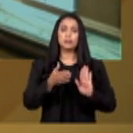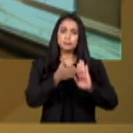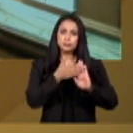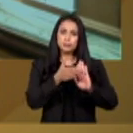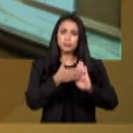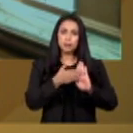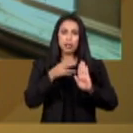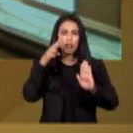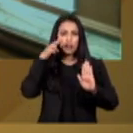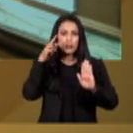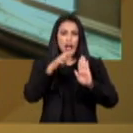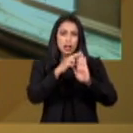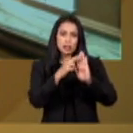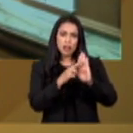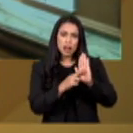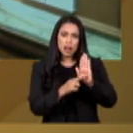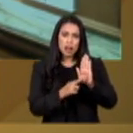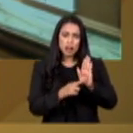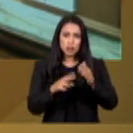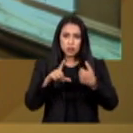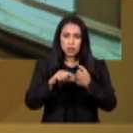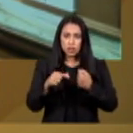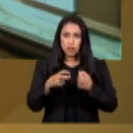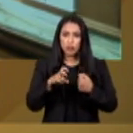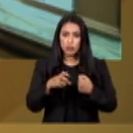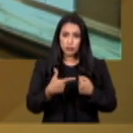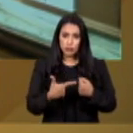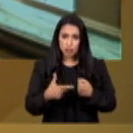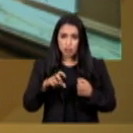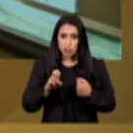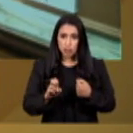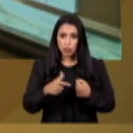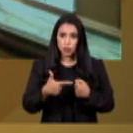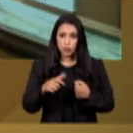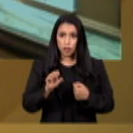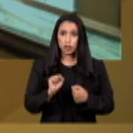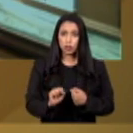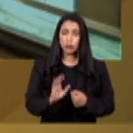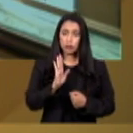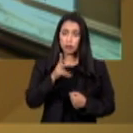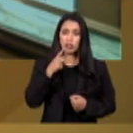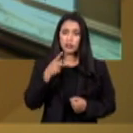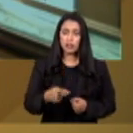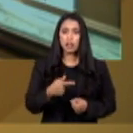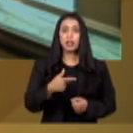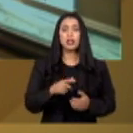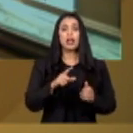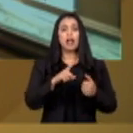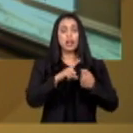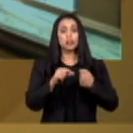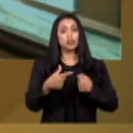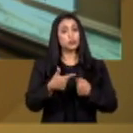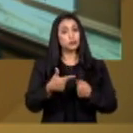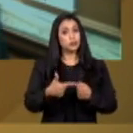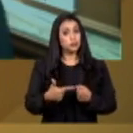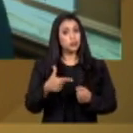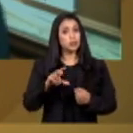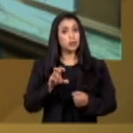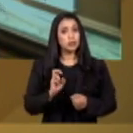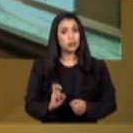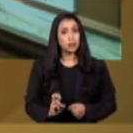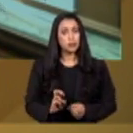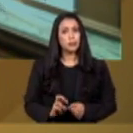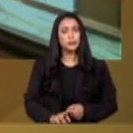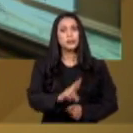observe as regras dos artigos 5/28 aquele referido artigo menciona o